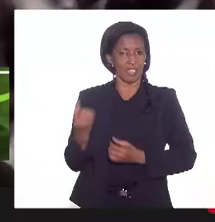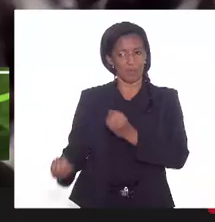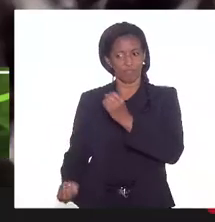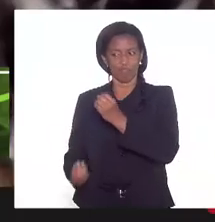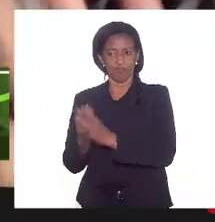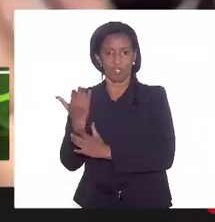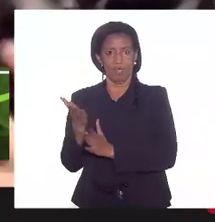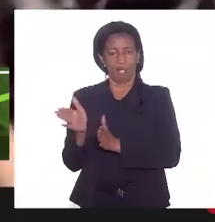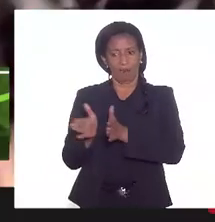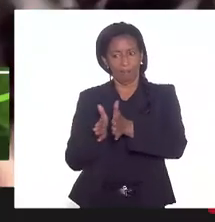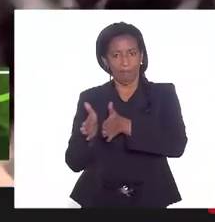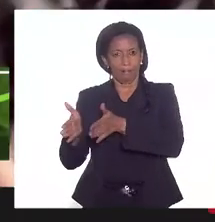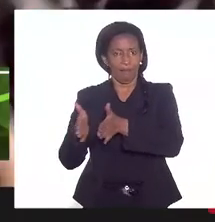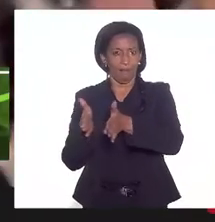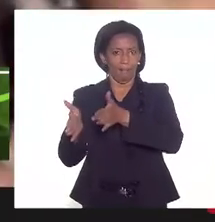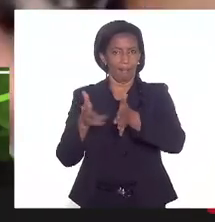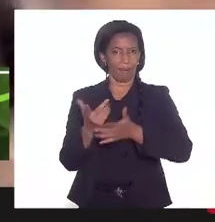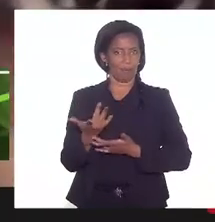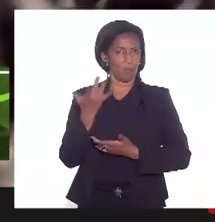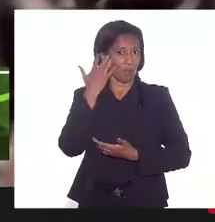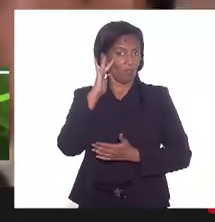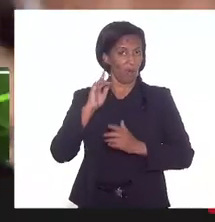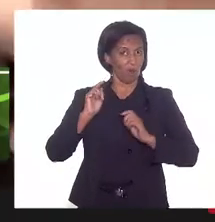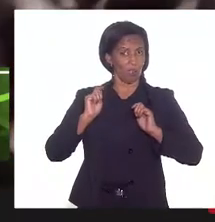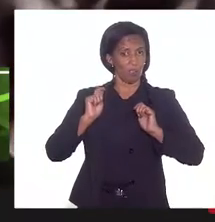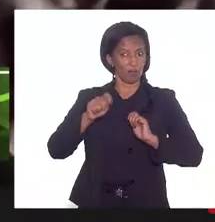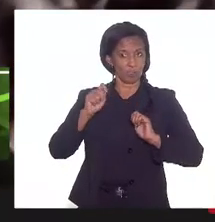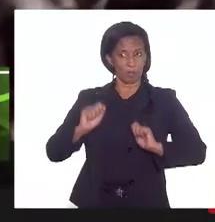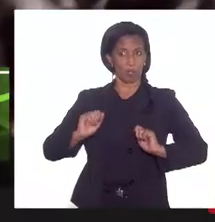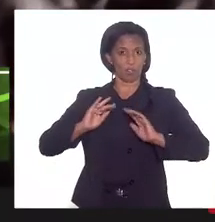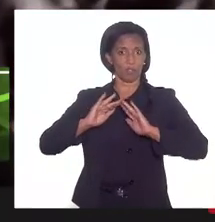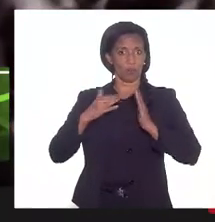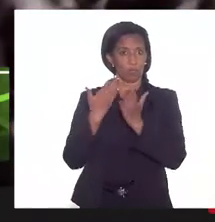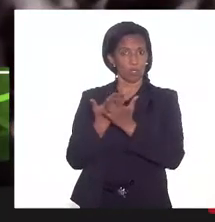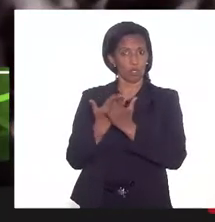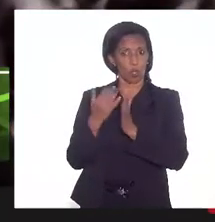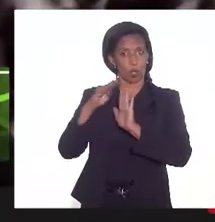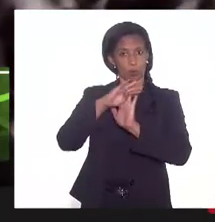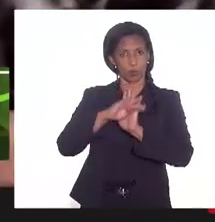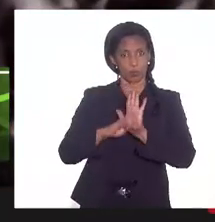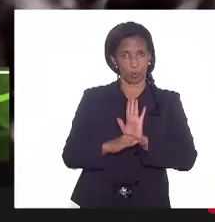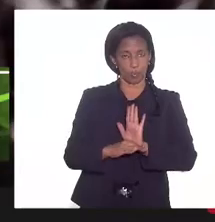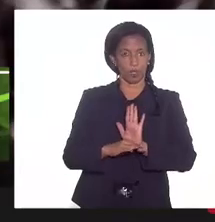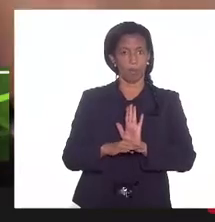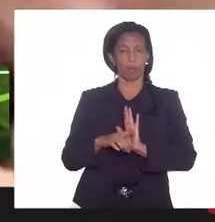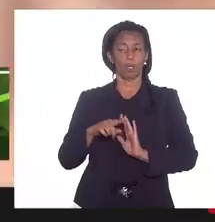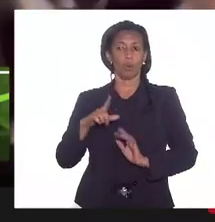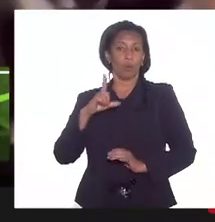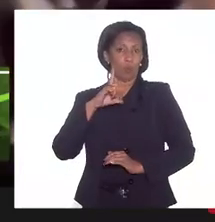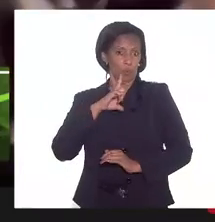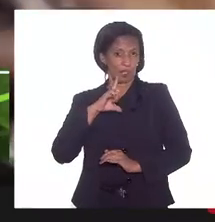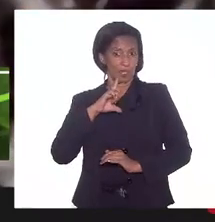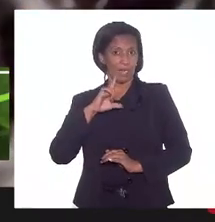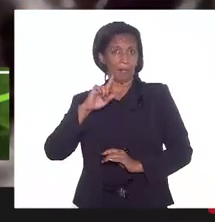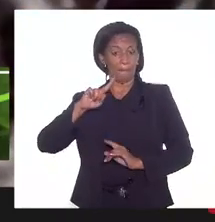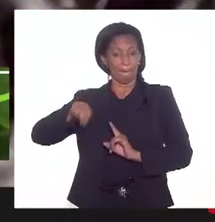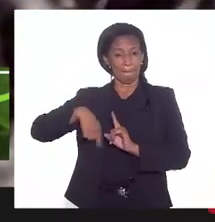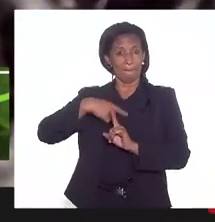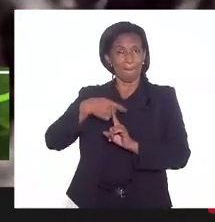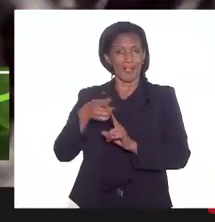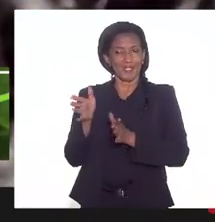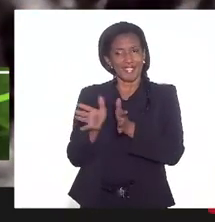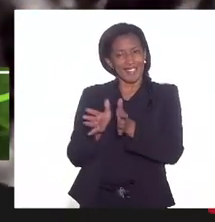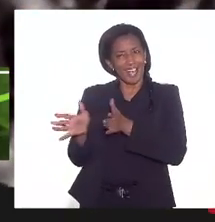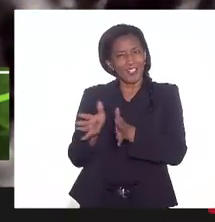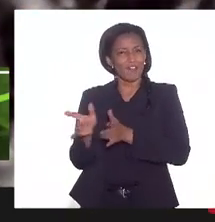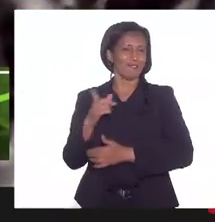percurso eu diria que você pode fazer uma escola hoje um programa né com o que nós temos e mais essa capa de articulação que